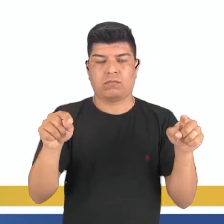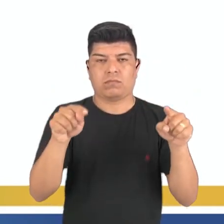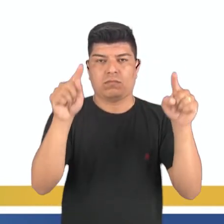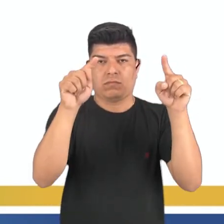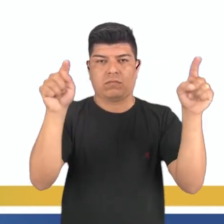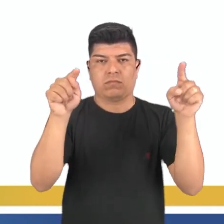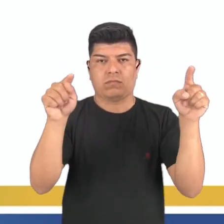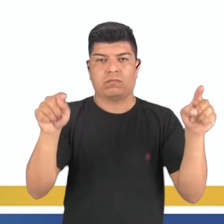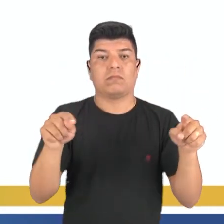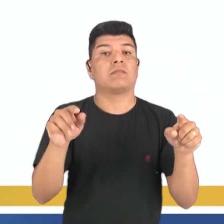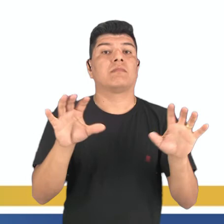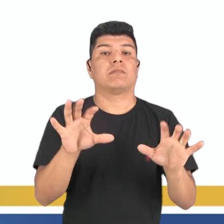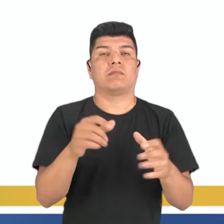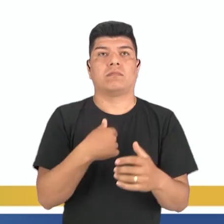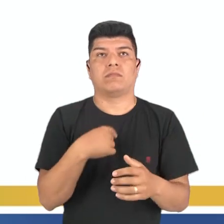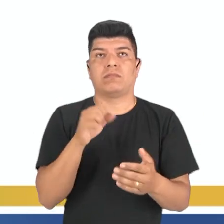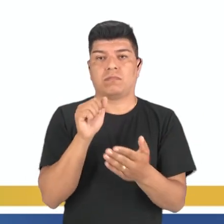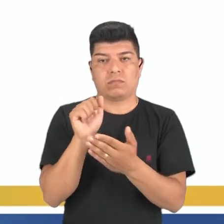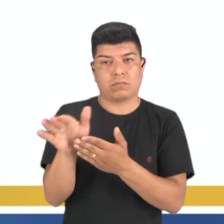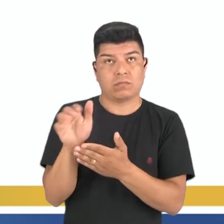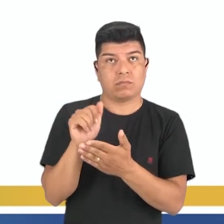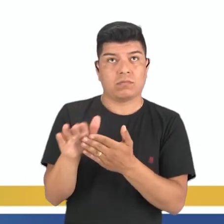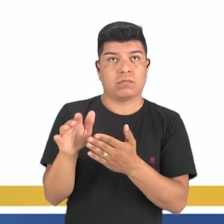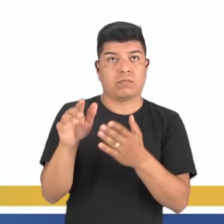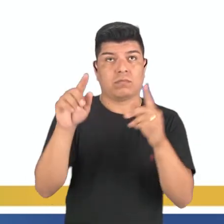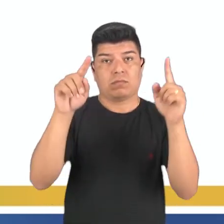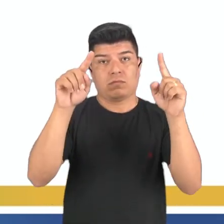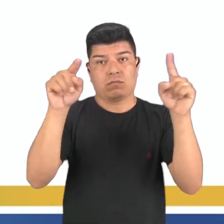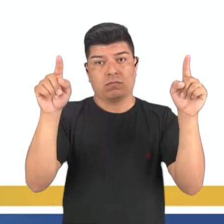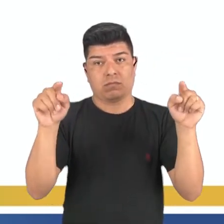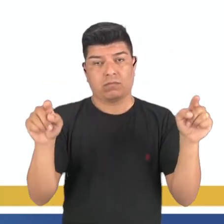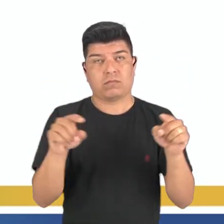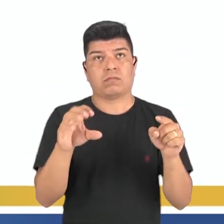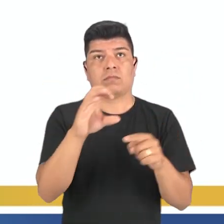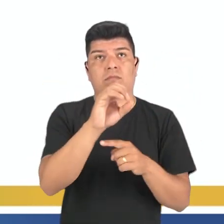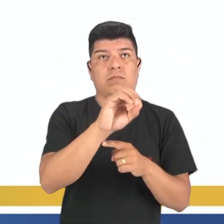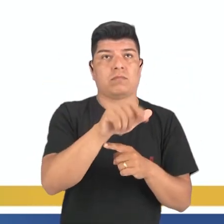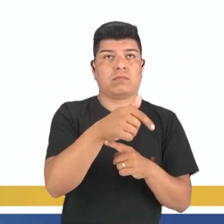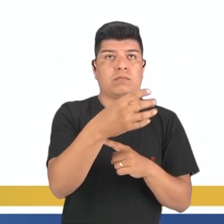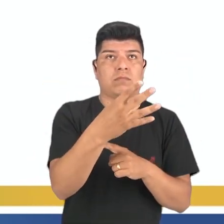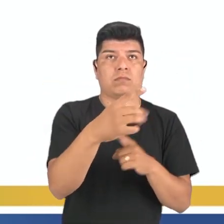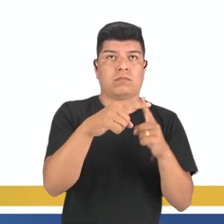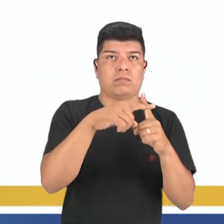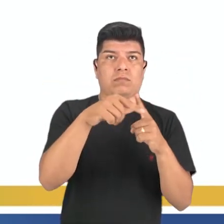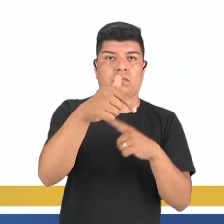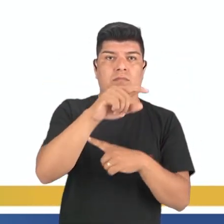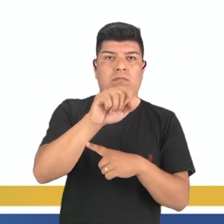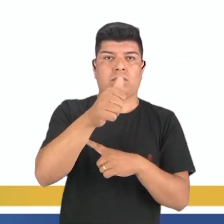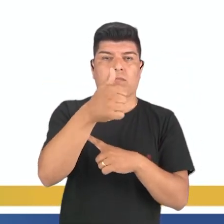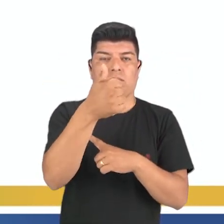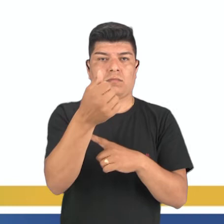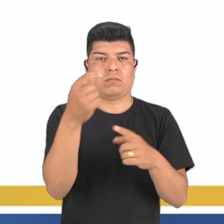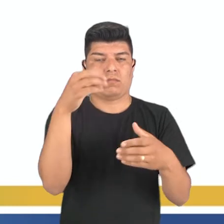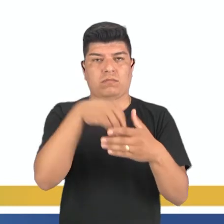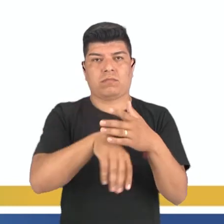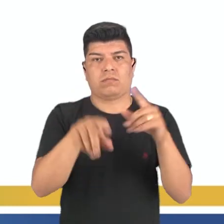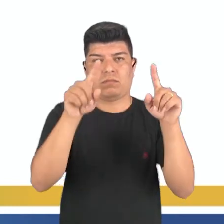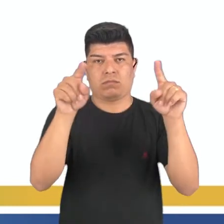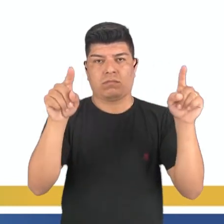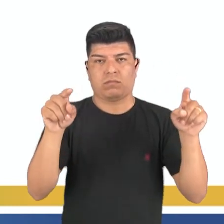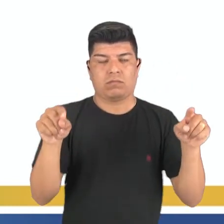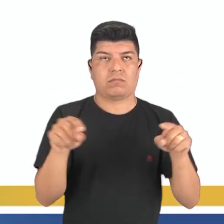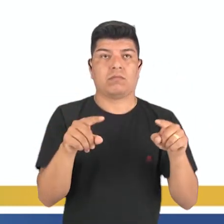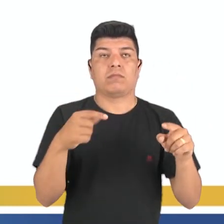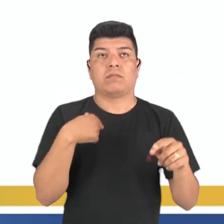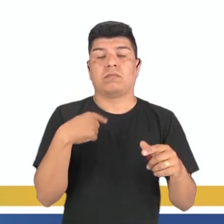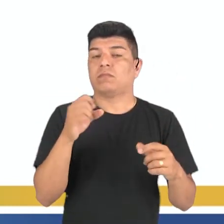fecha chaves. Então, eu posso eliminar os colchetes já. Então, fica 0,4 mais 7,1 dentro das chaves. Então, dentro